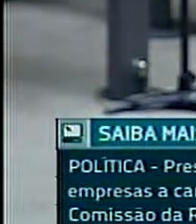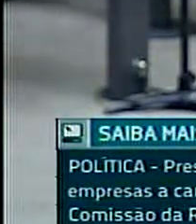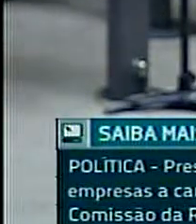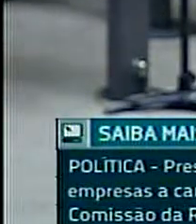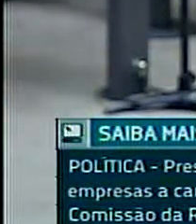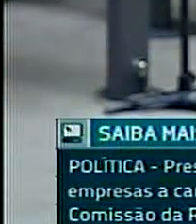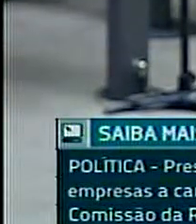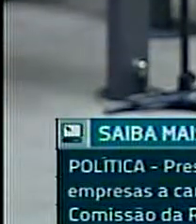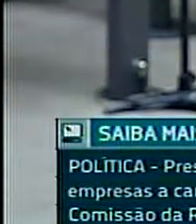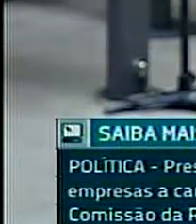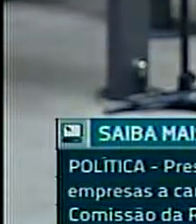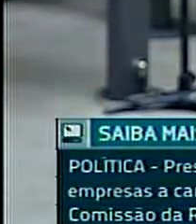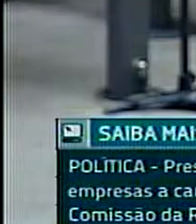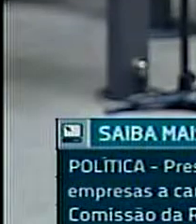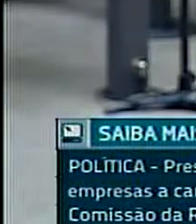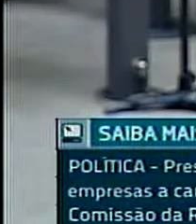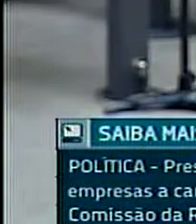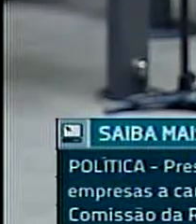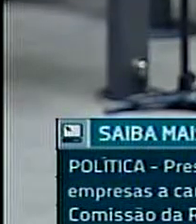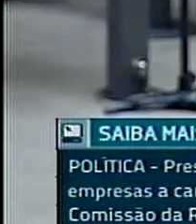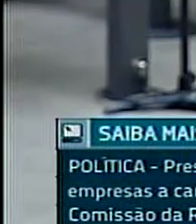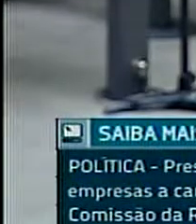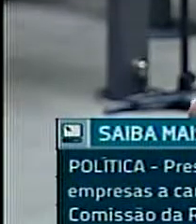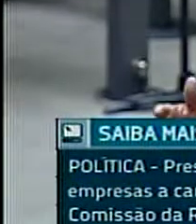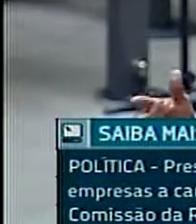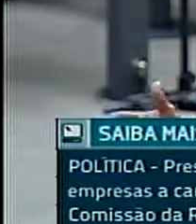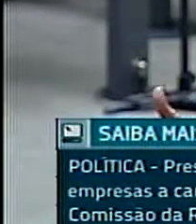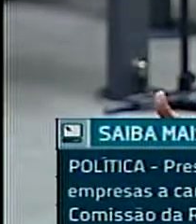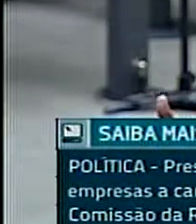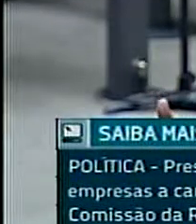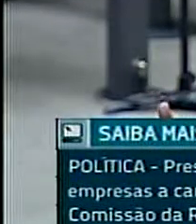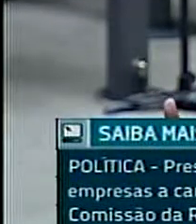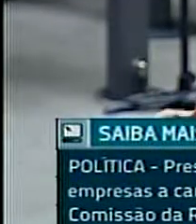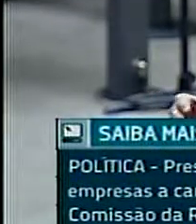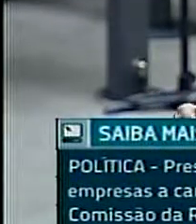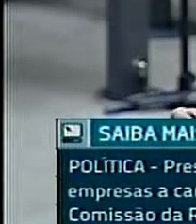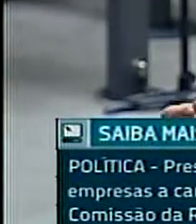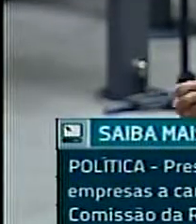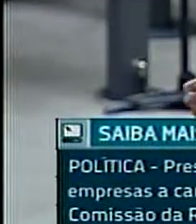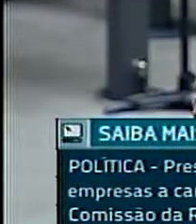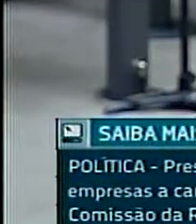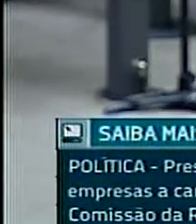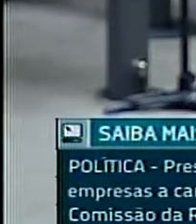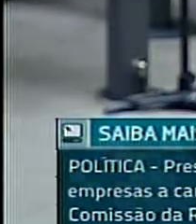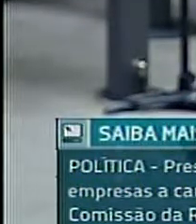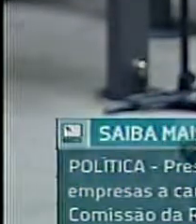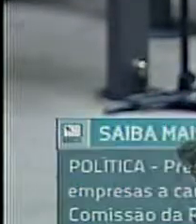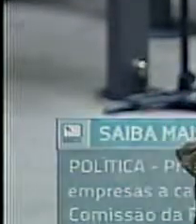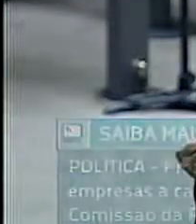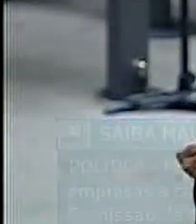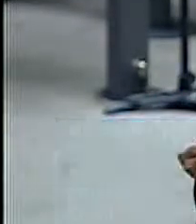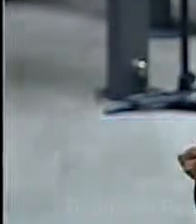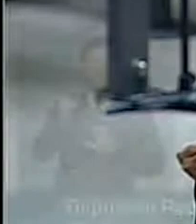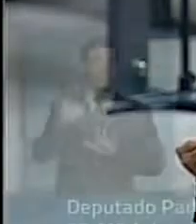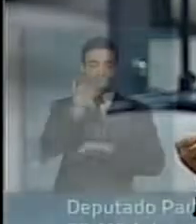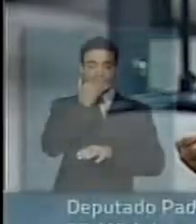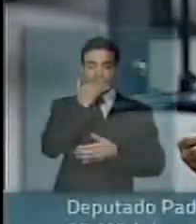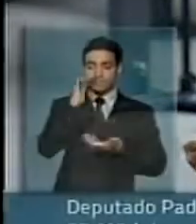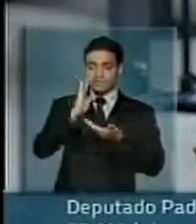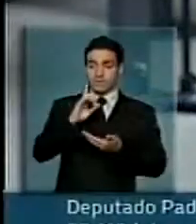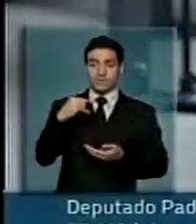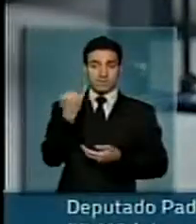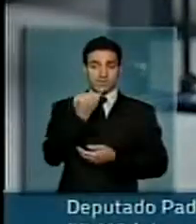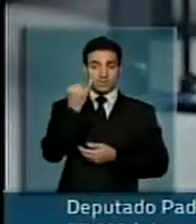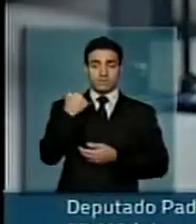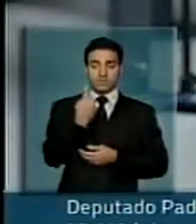que pode contar com esta casa devido à importância que, e à responsabilidade nossa de